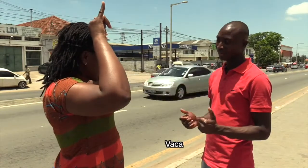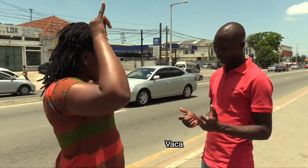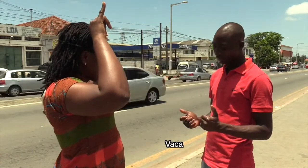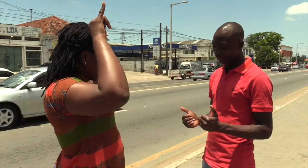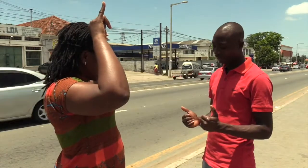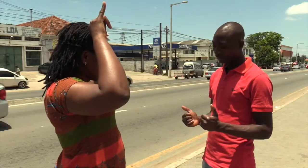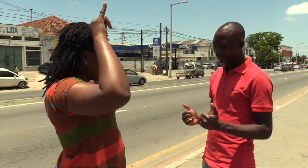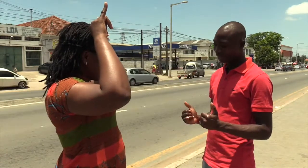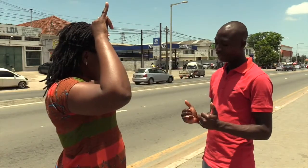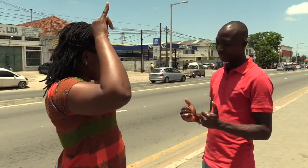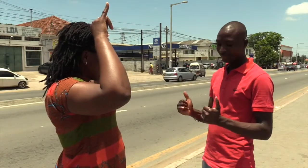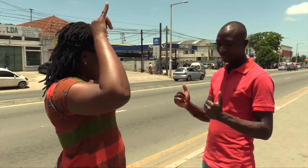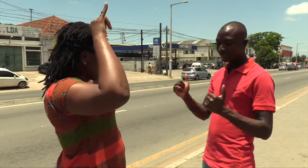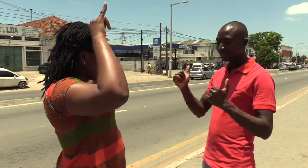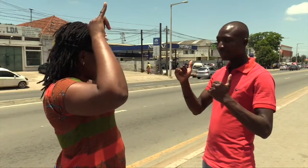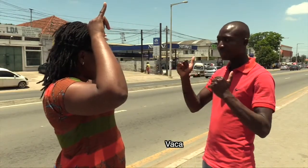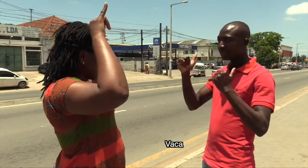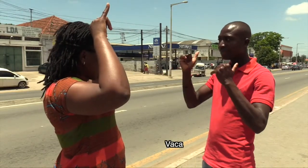Vaca.